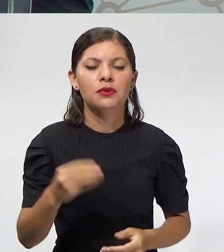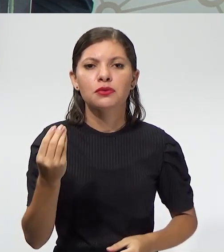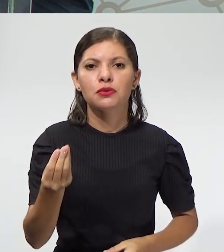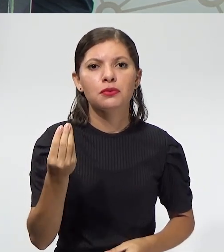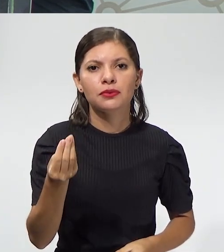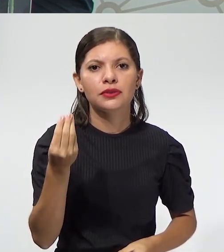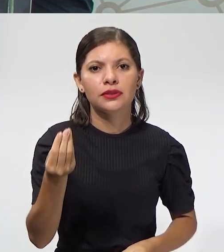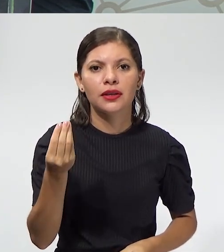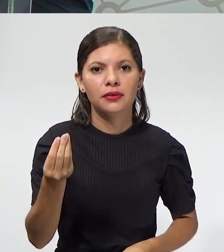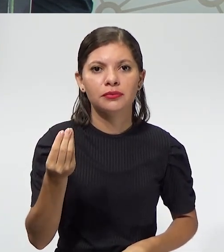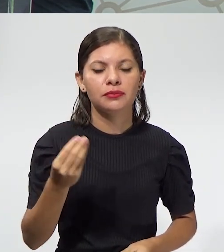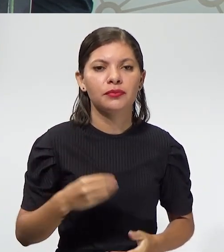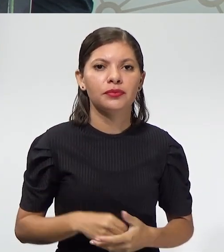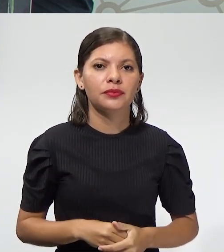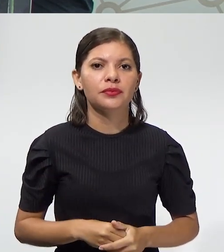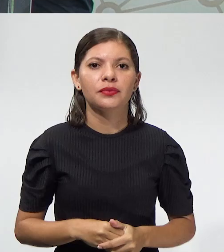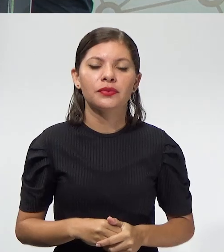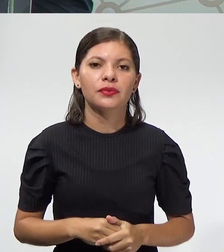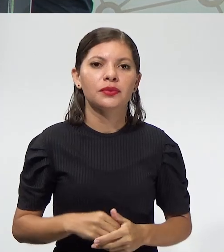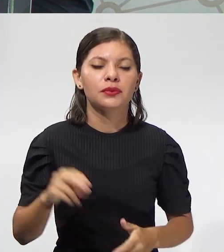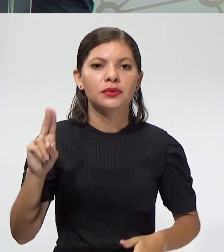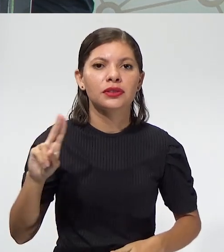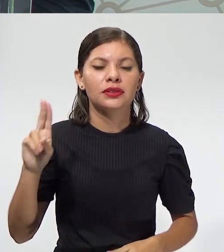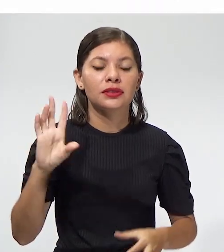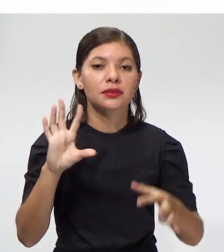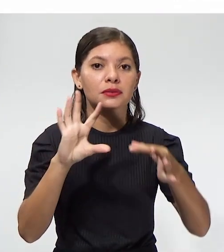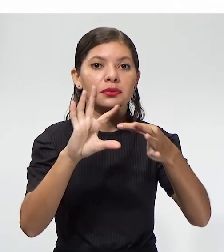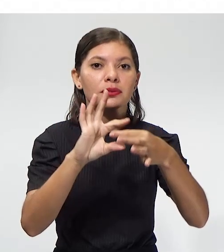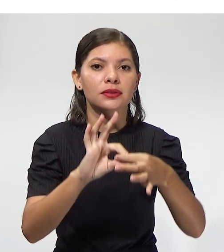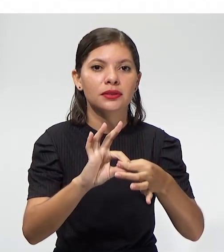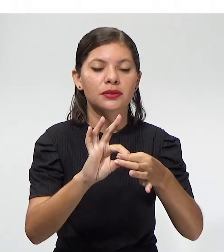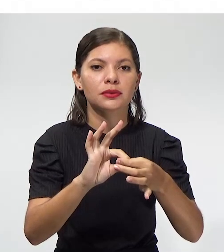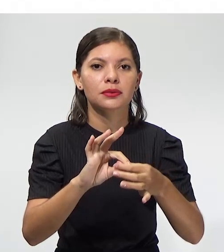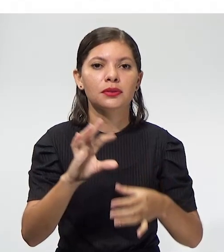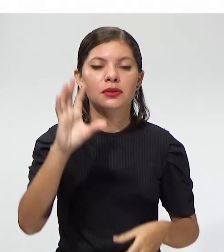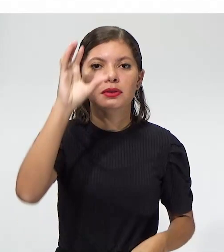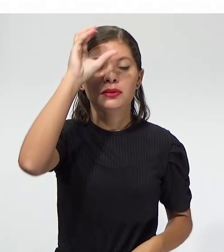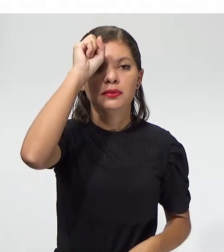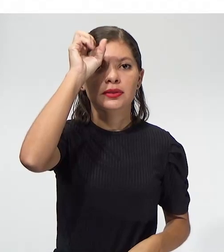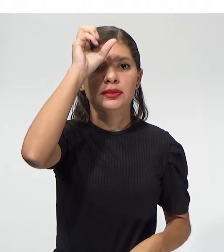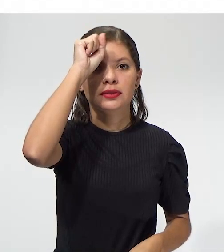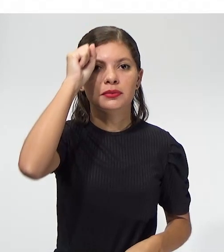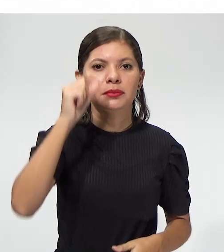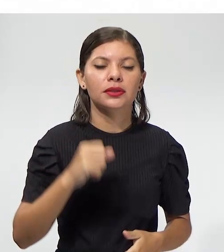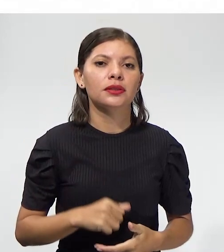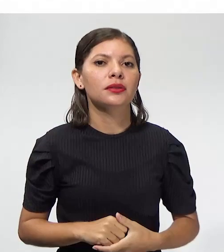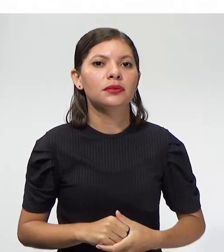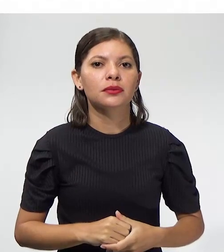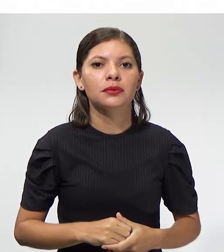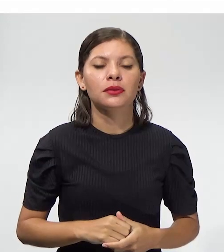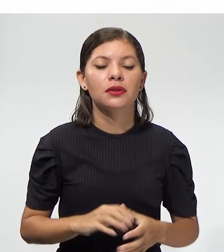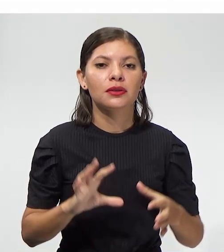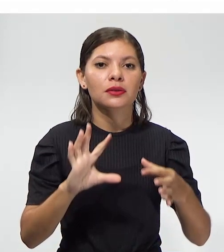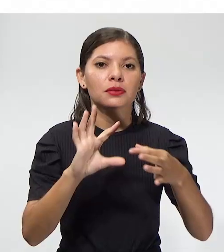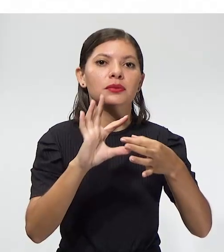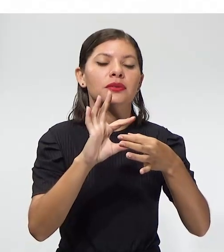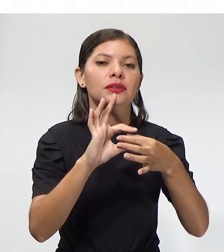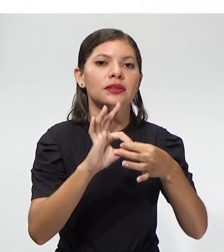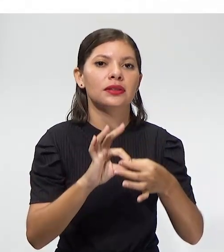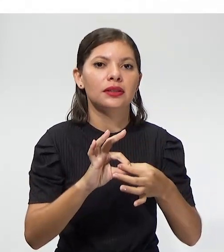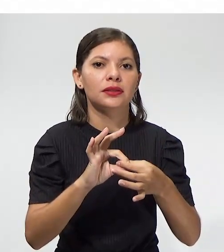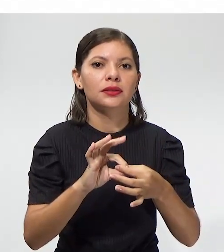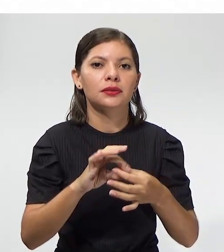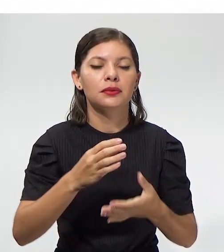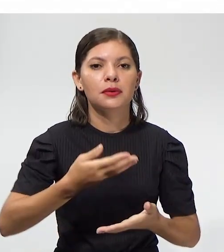Como que eu posso fazer? Utilizando o contexto. Então, o conhecimento, ele deve ser contextualizado, ele precisa